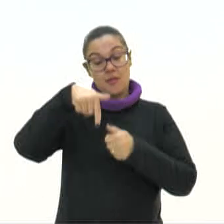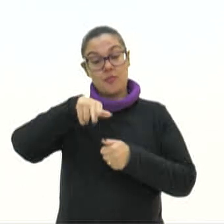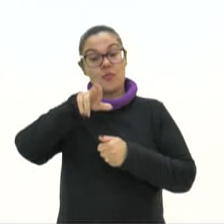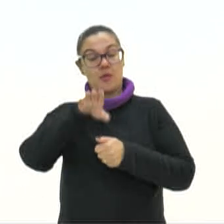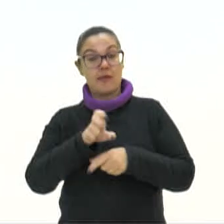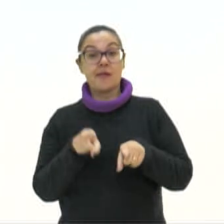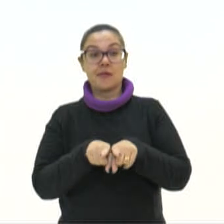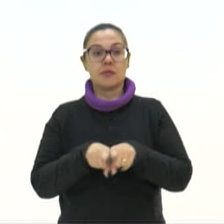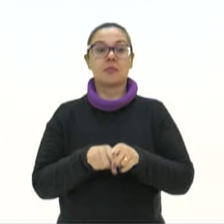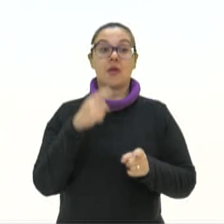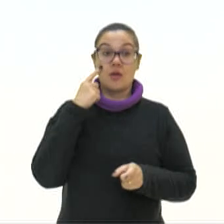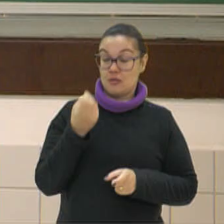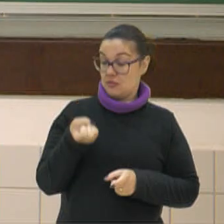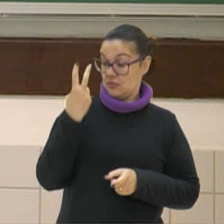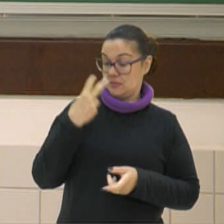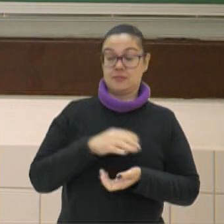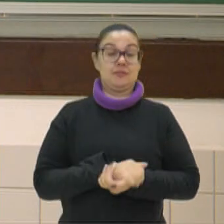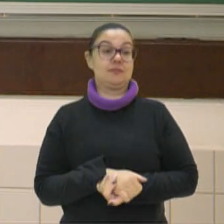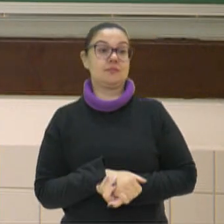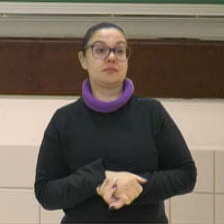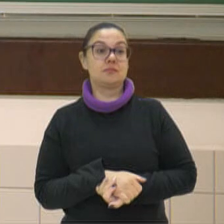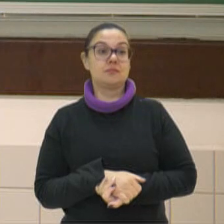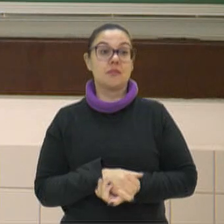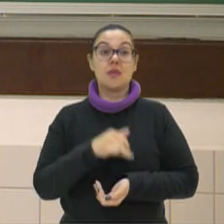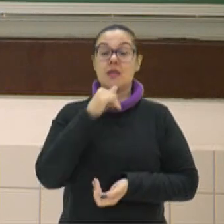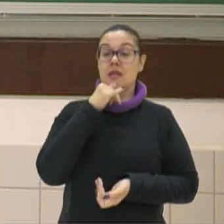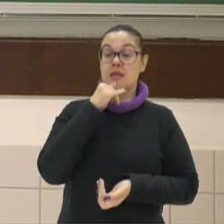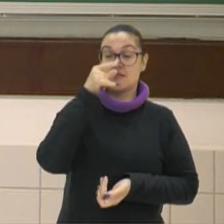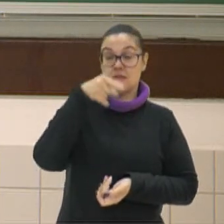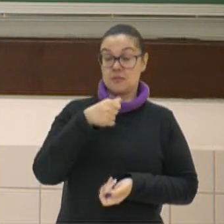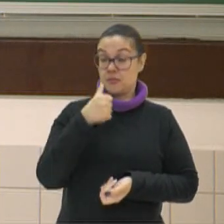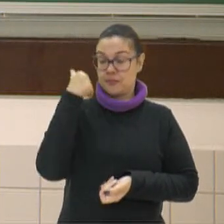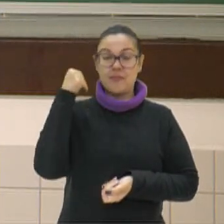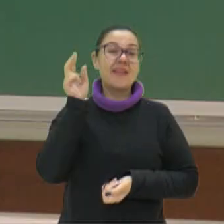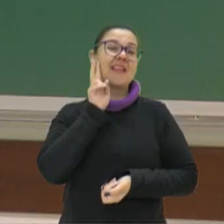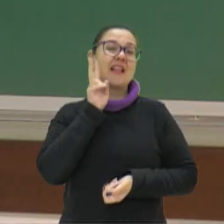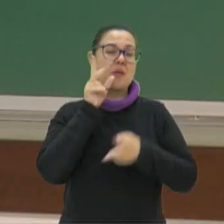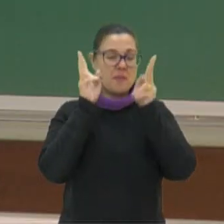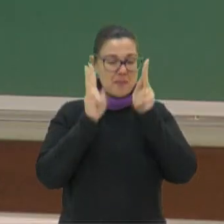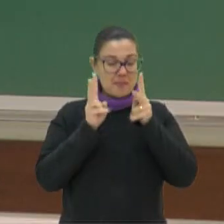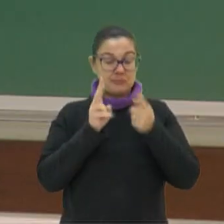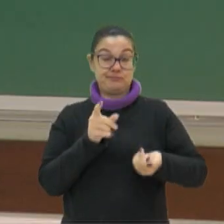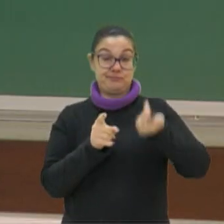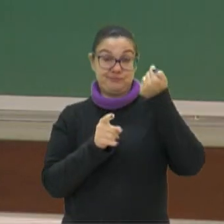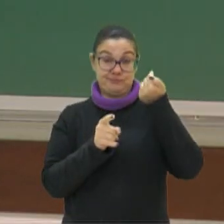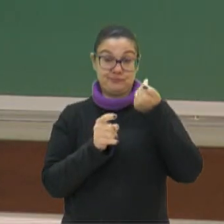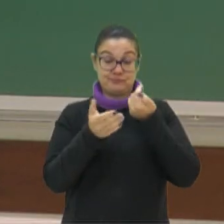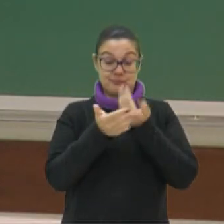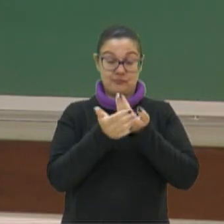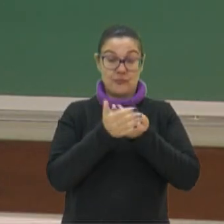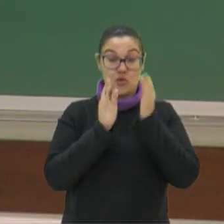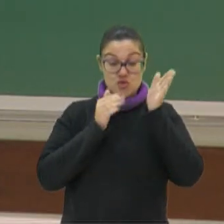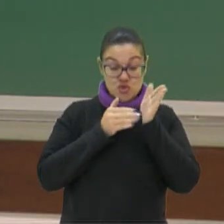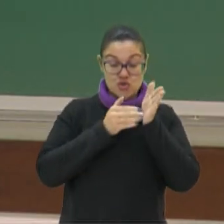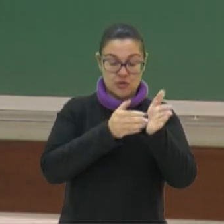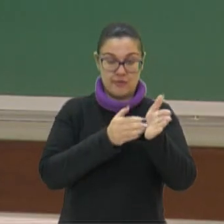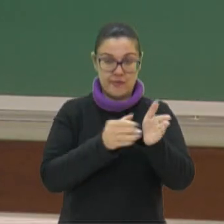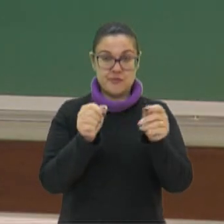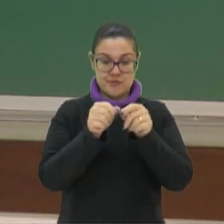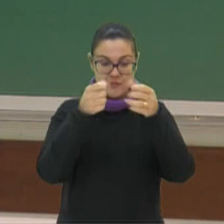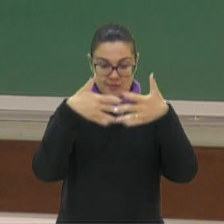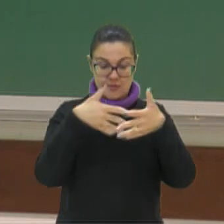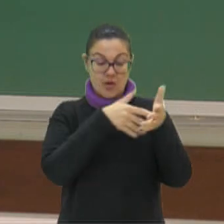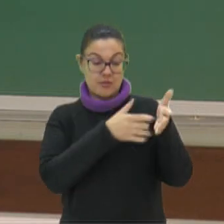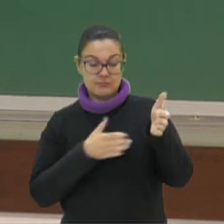beleza? Pessoal, exemplos de discurso indireto. Vejam só, os mesmos exemplos do discurso direto que vimos agora há